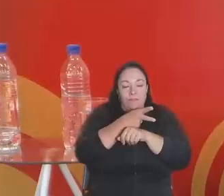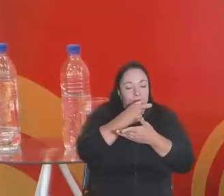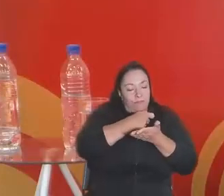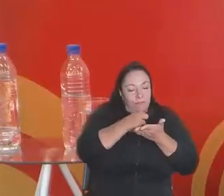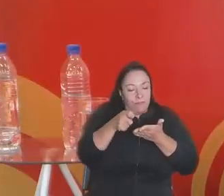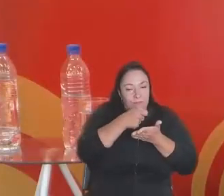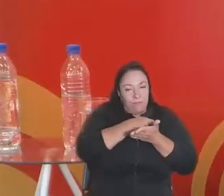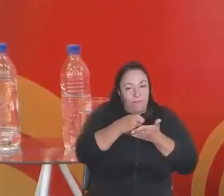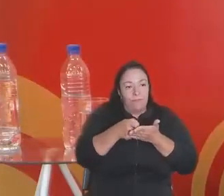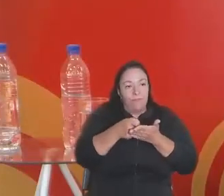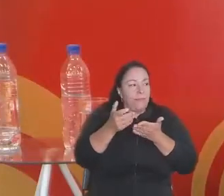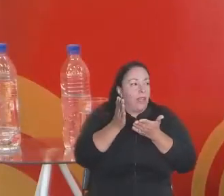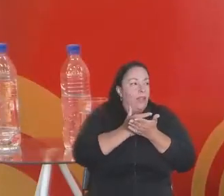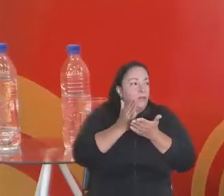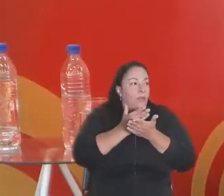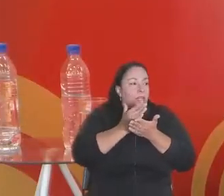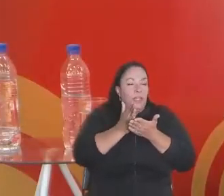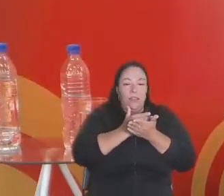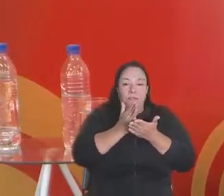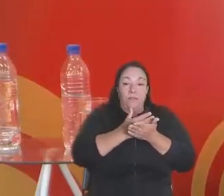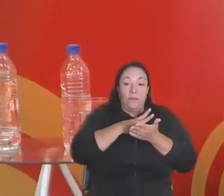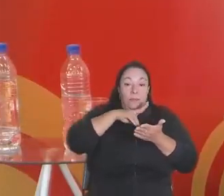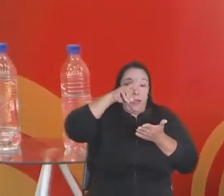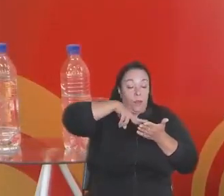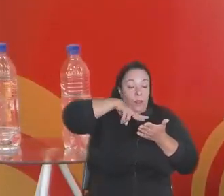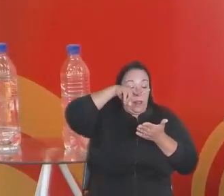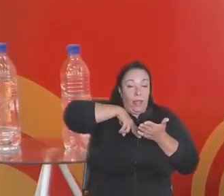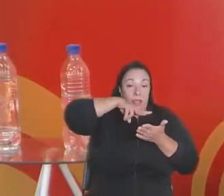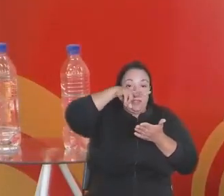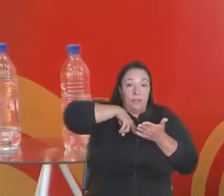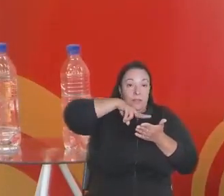no livro, para que o leitor ele tenha